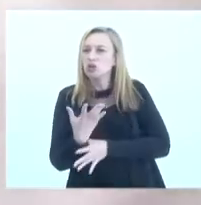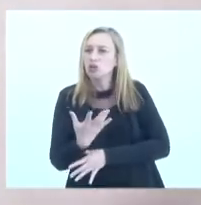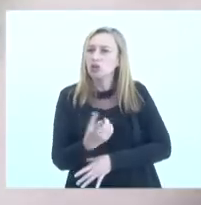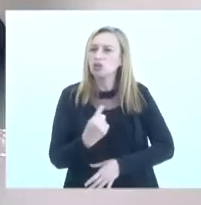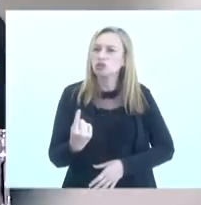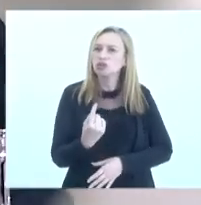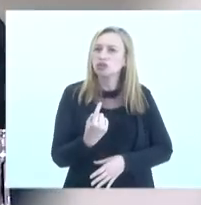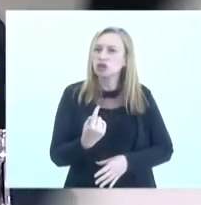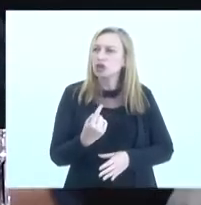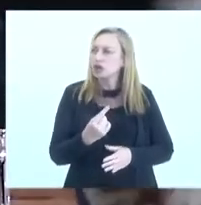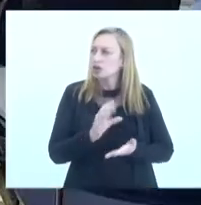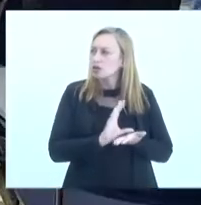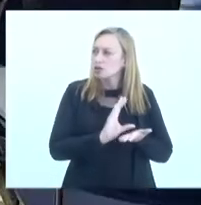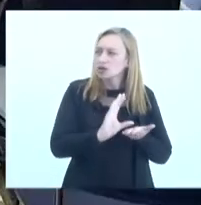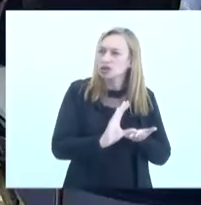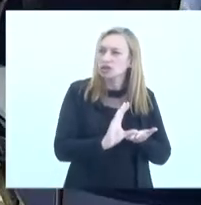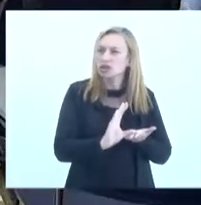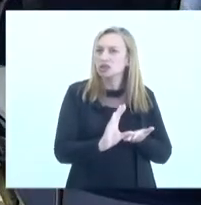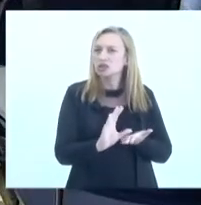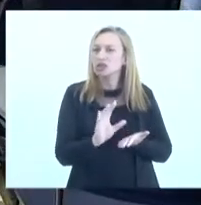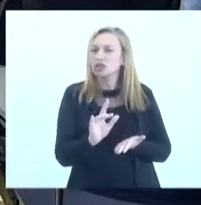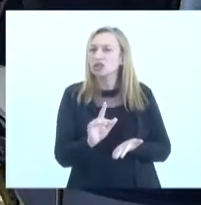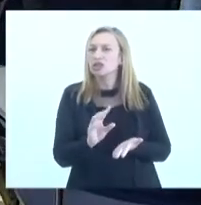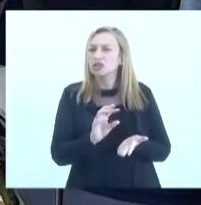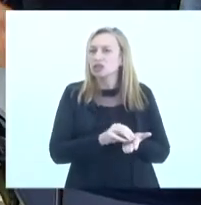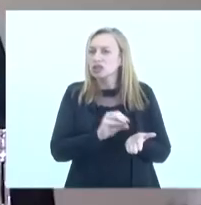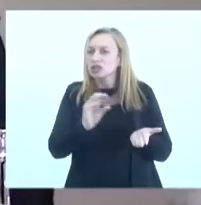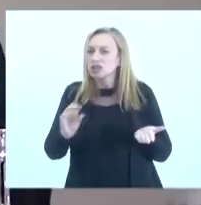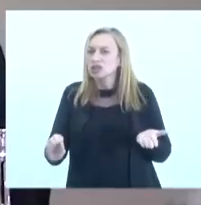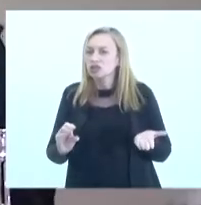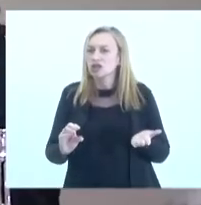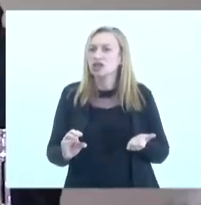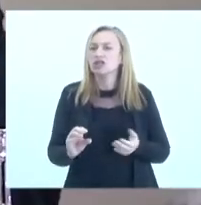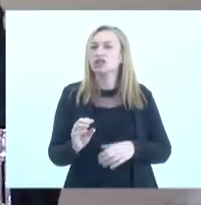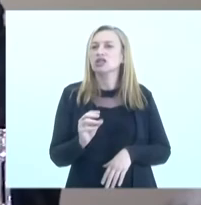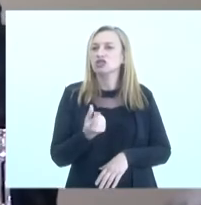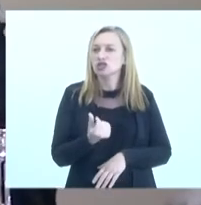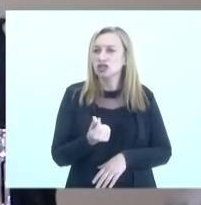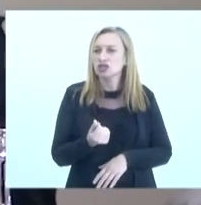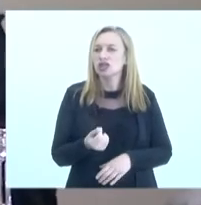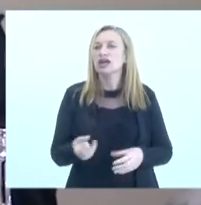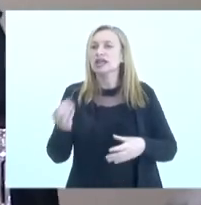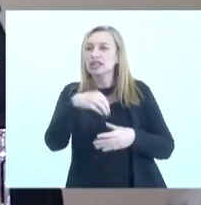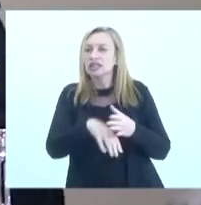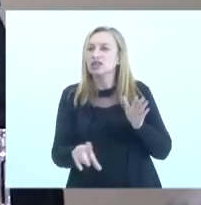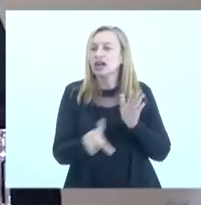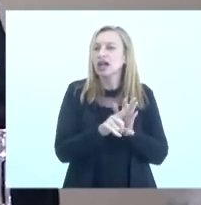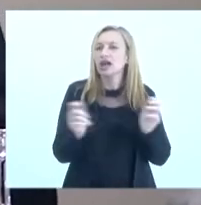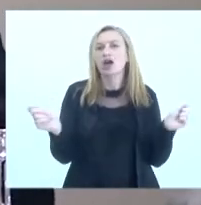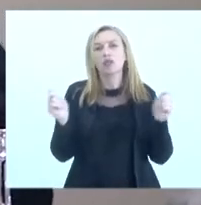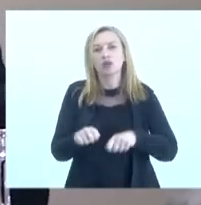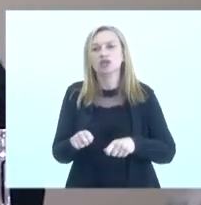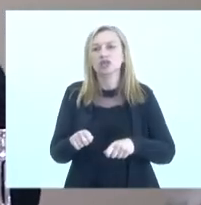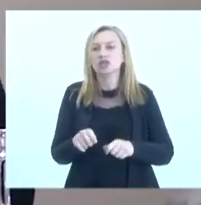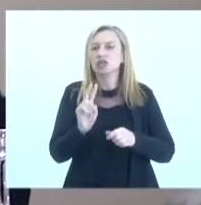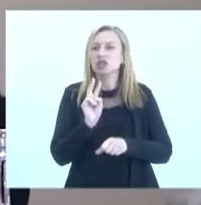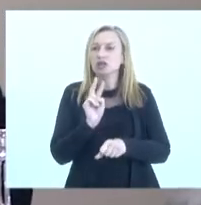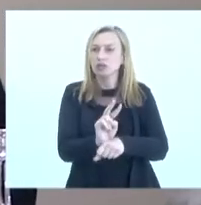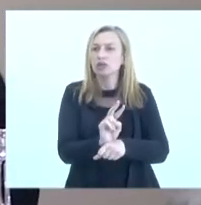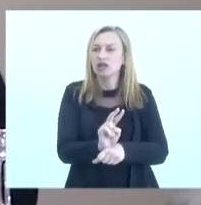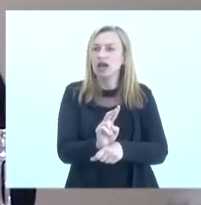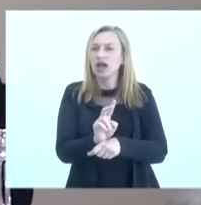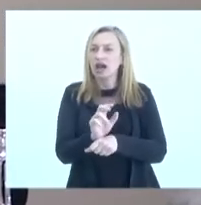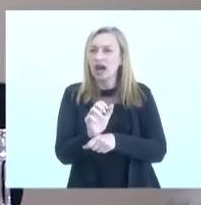um auxílio, um programa de transferência de renda, e dentro da lei também criamos a possibilidade de um empréstimo via